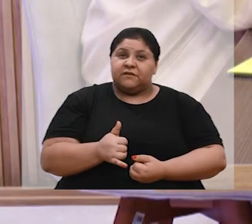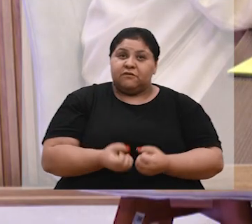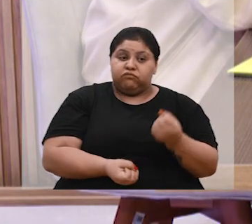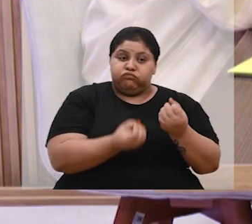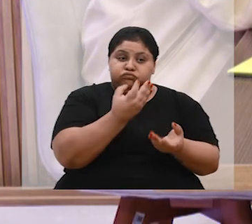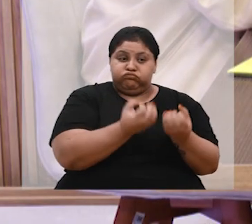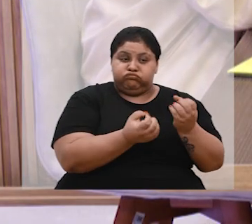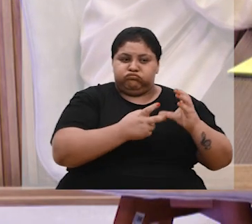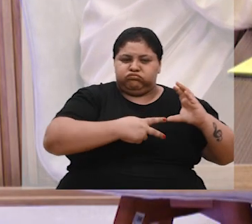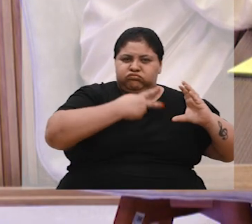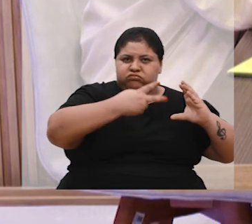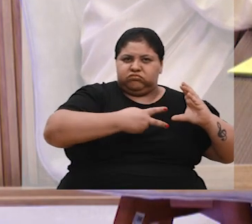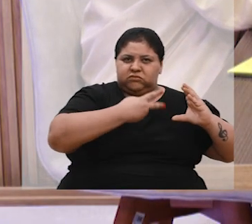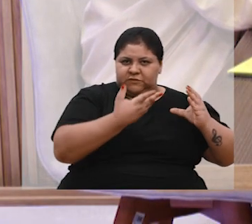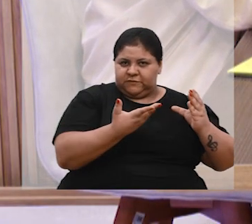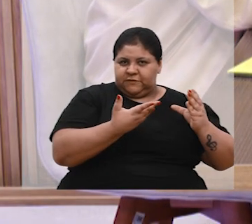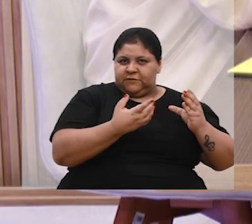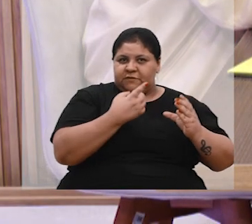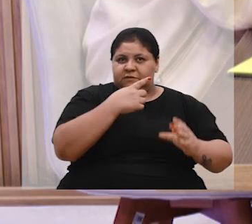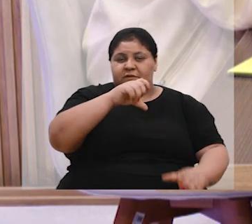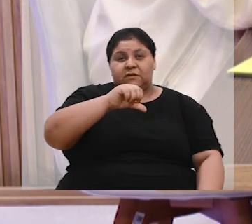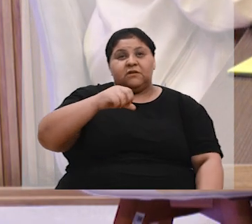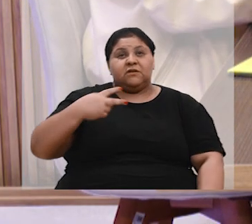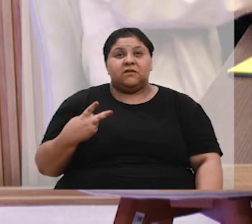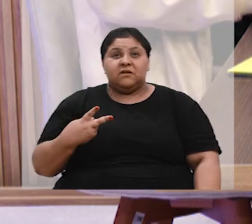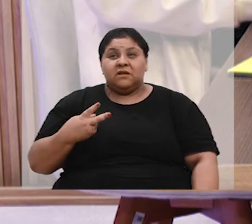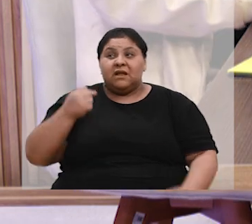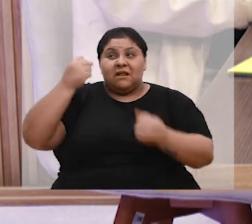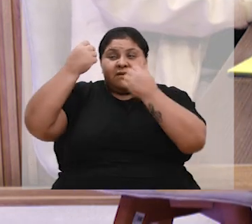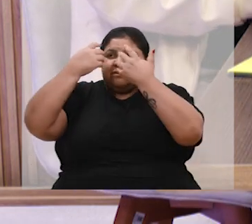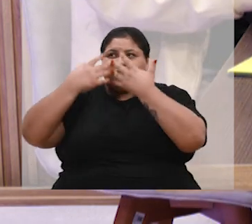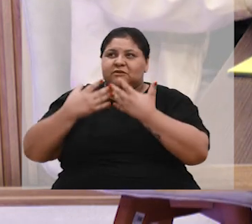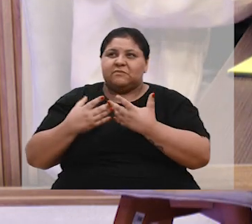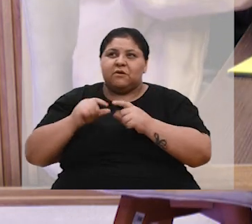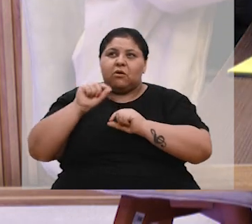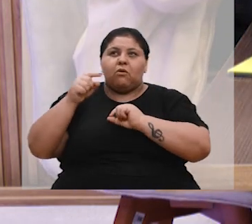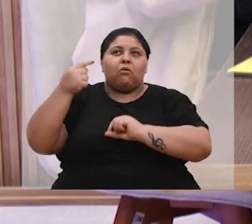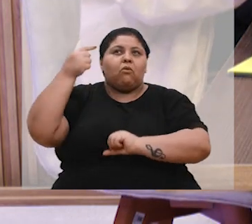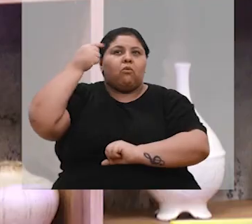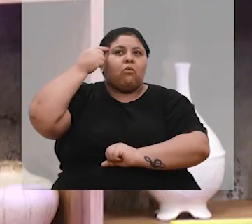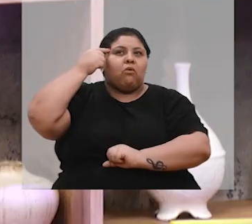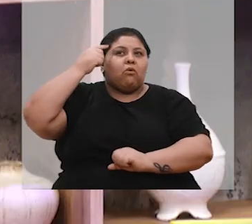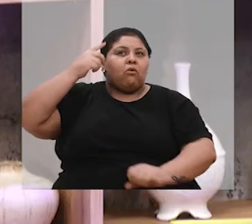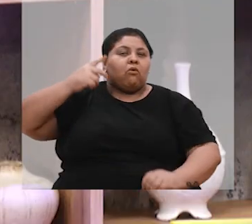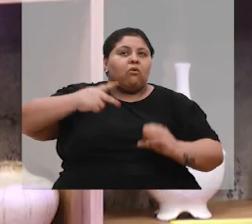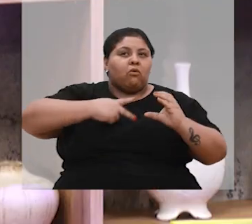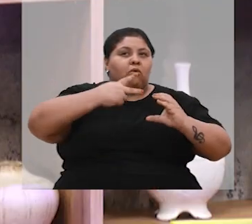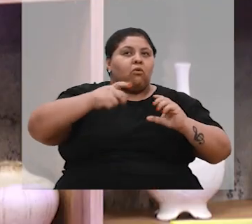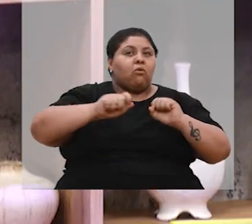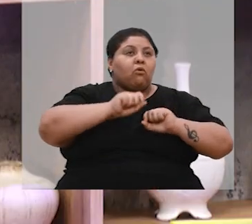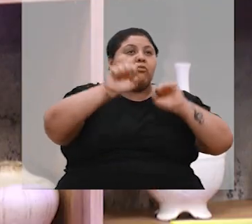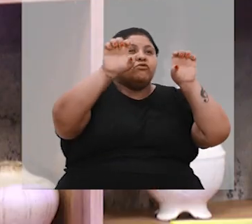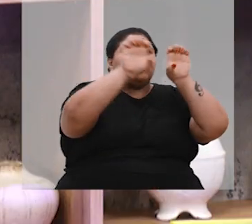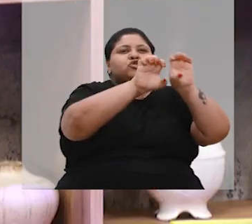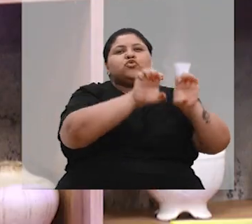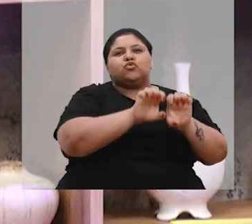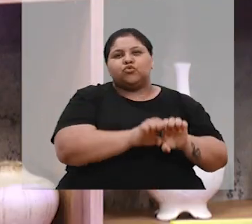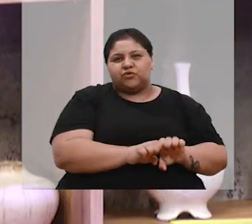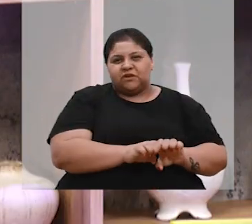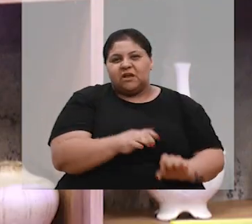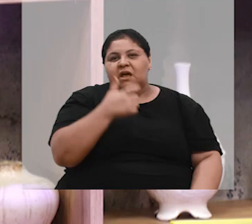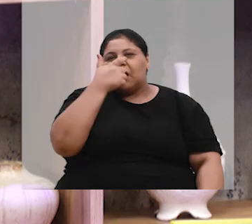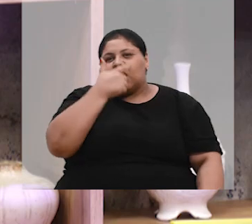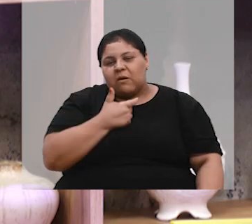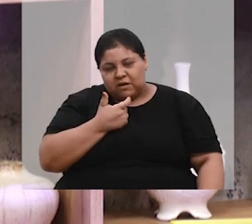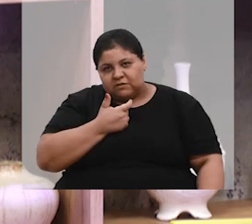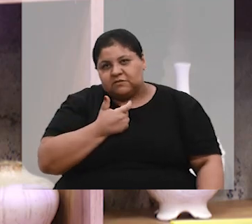incêndio que a Câmara sofre em 92, ele diz muito sobre o pensamento da Câmara enquanto estrutura também, né? Acho que